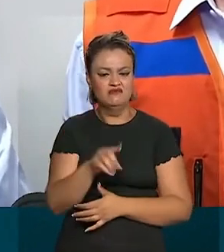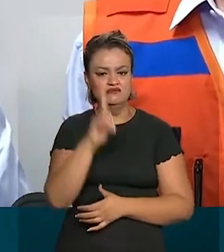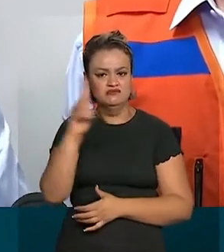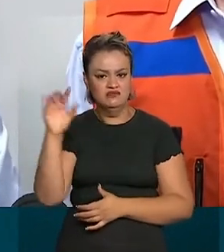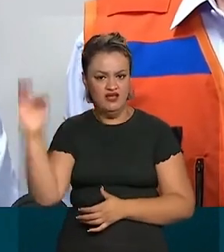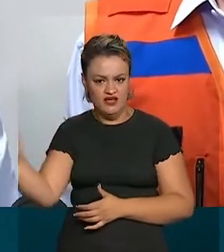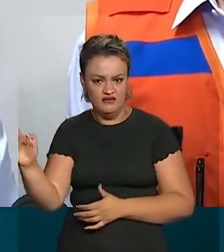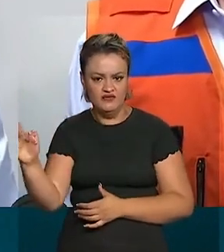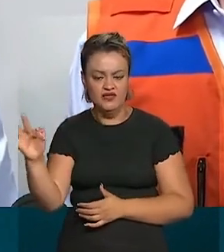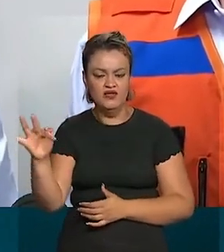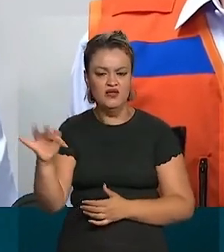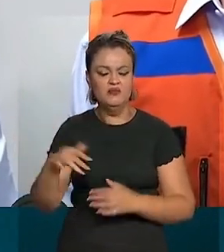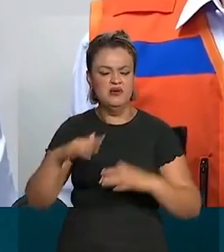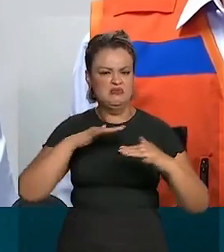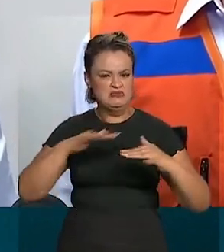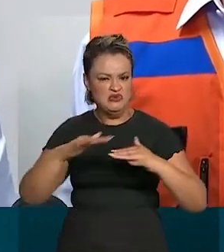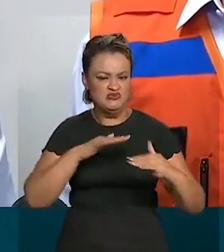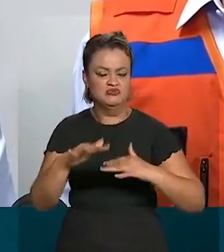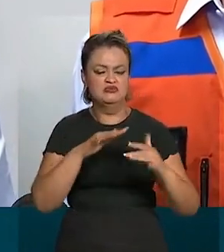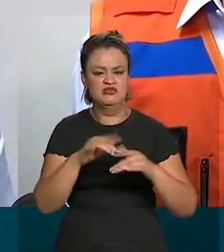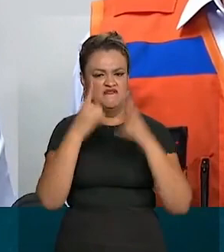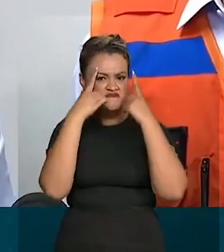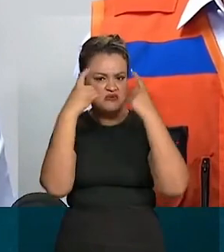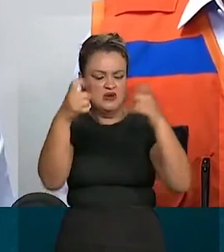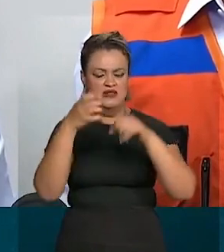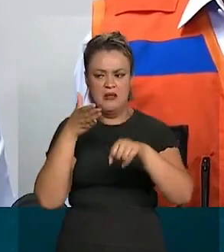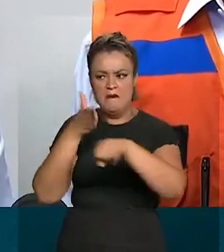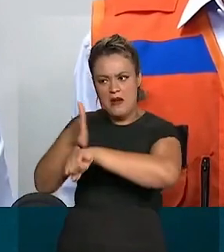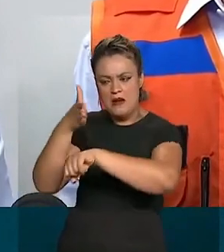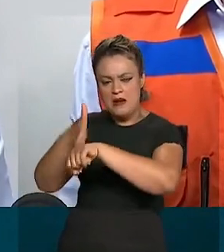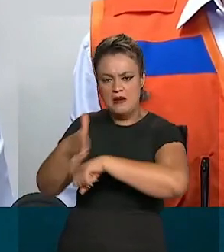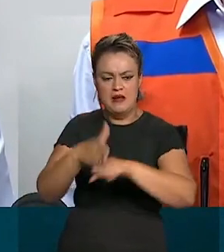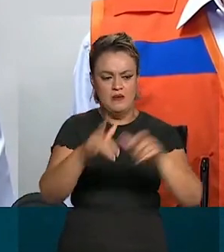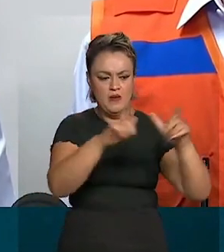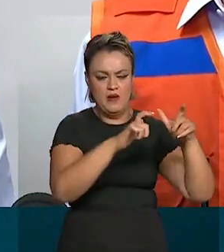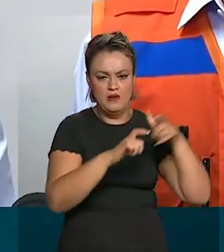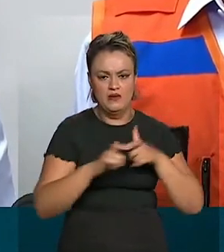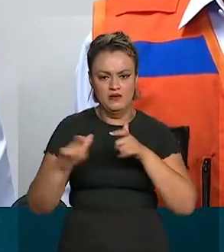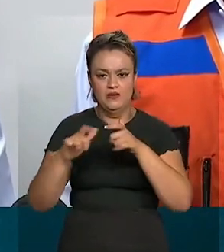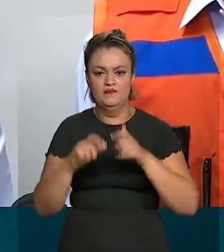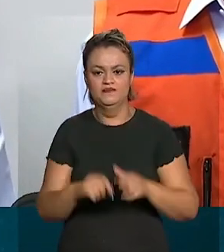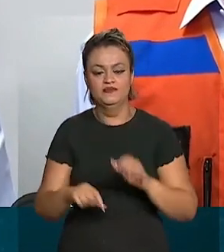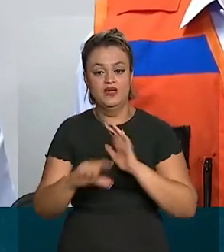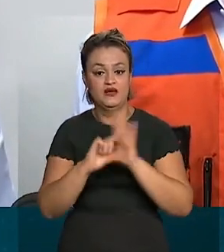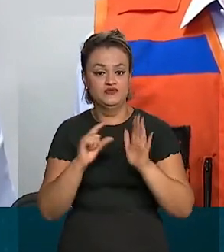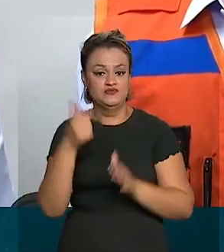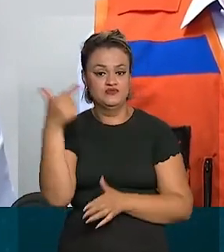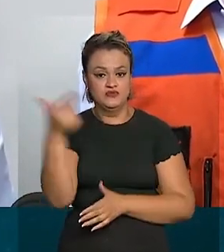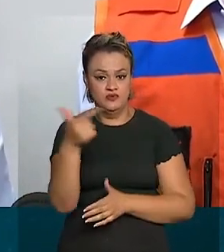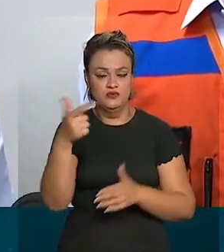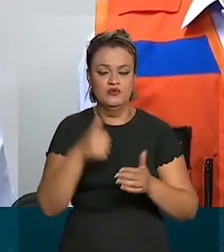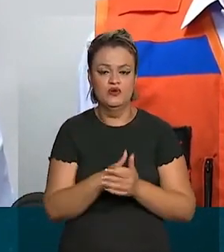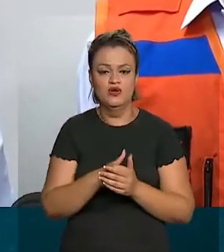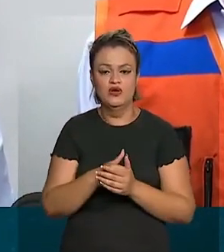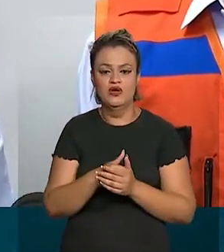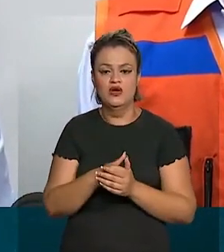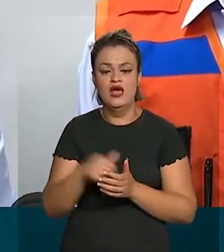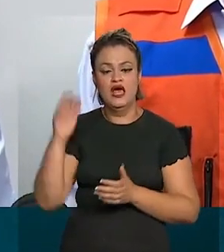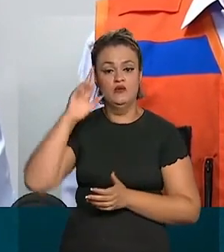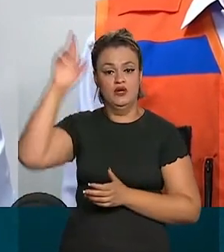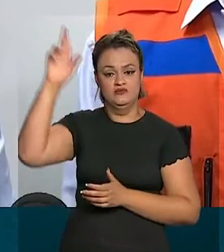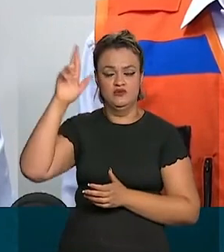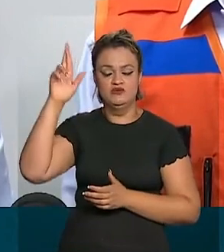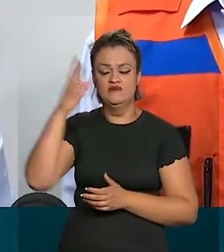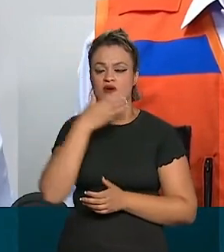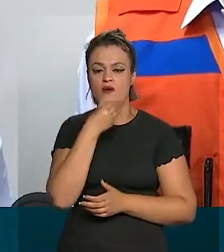Federal, marcada por atos de violência e invasão de prédios públicos. Artigo 2º. Fica nomeado para o cargo do